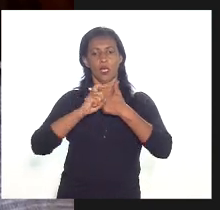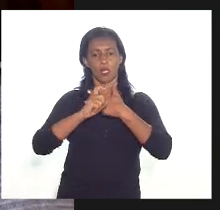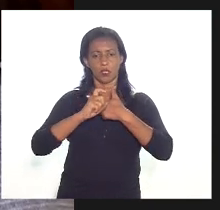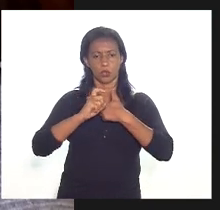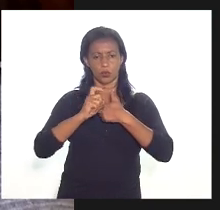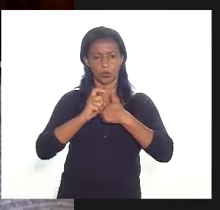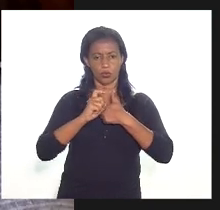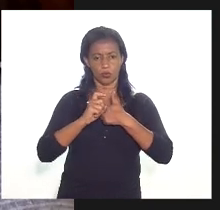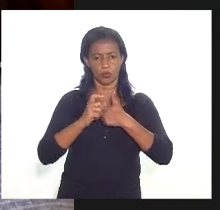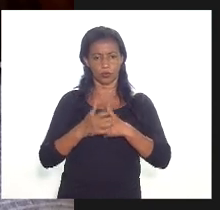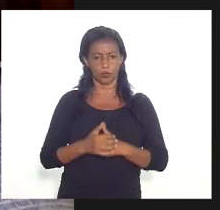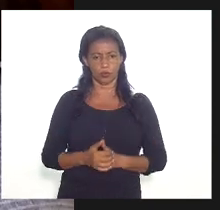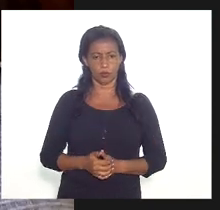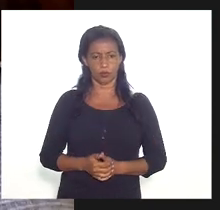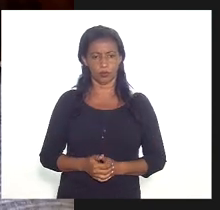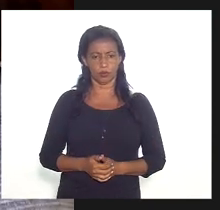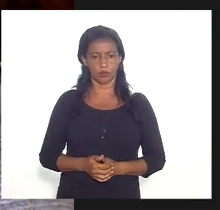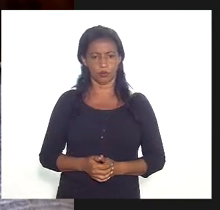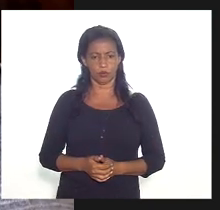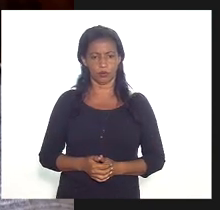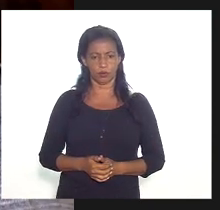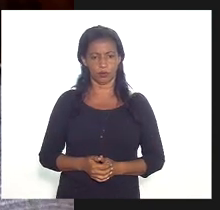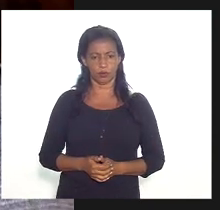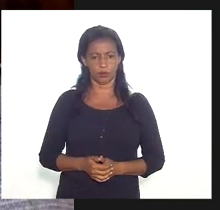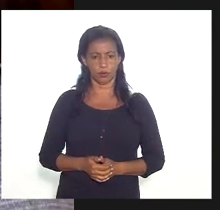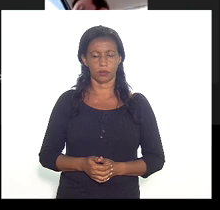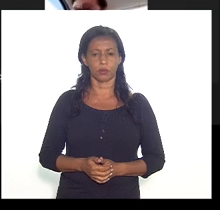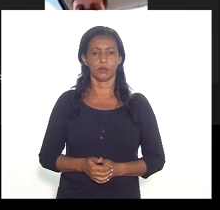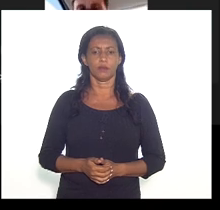aos... Sim, senhor presidente.